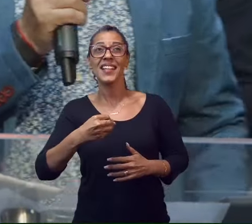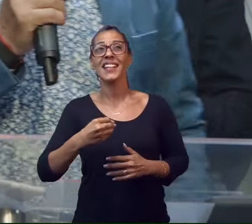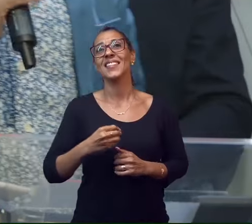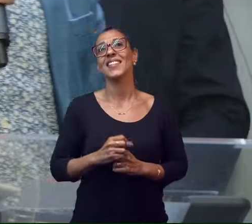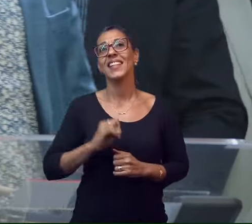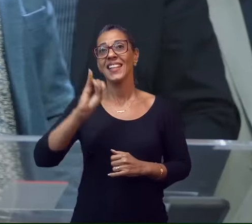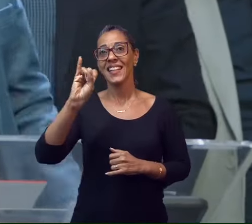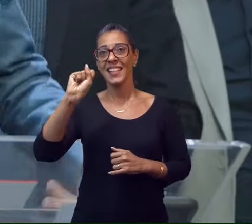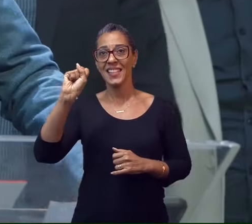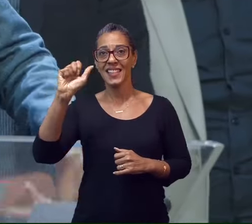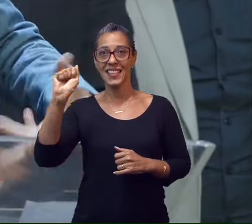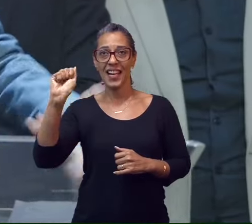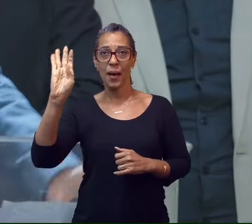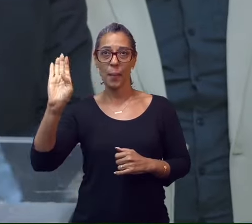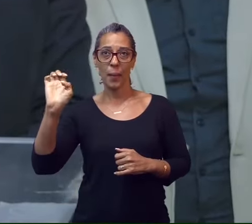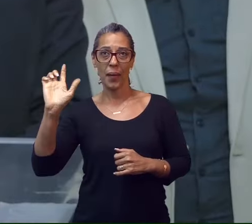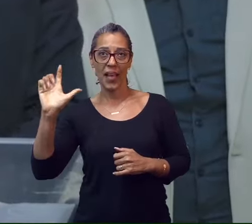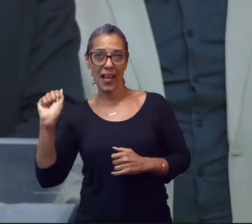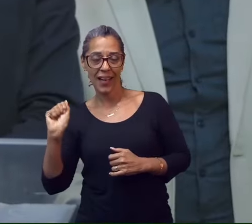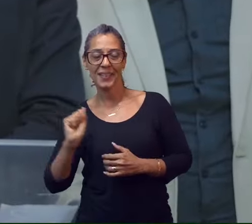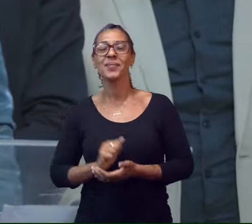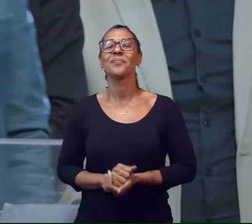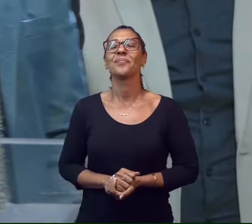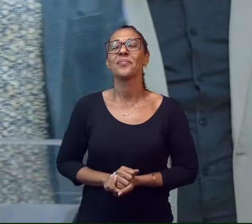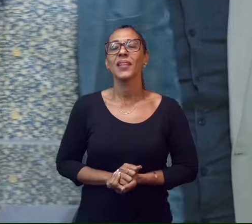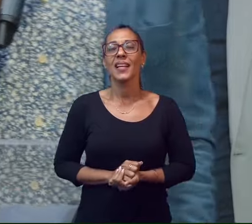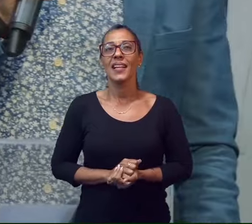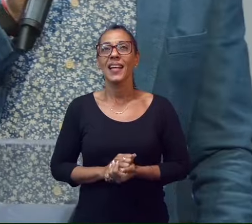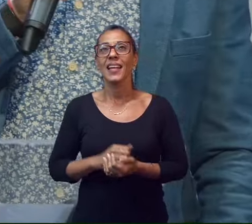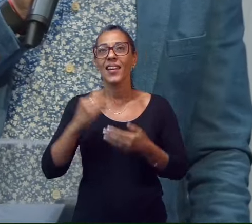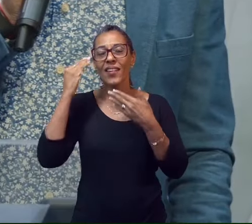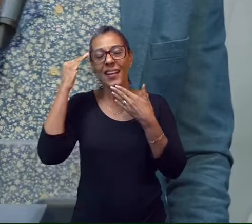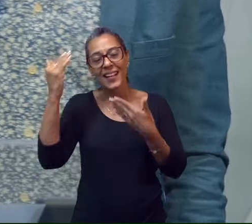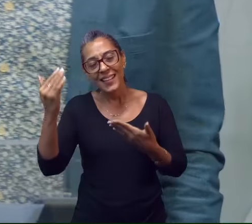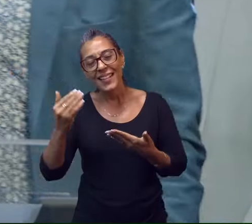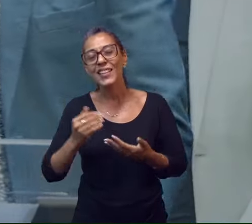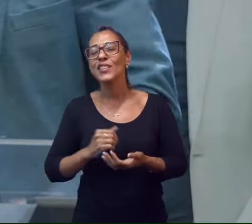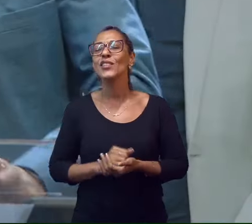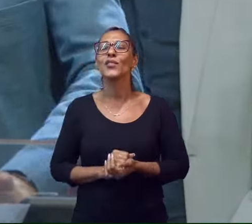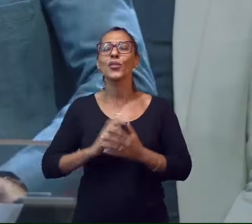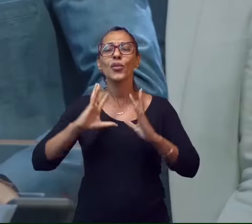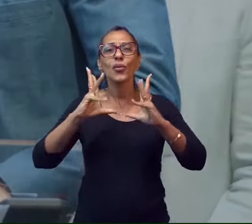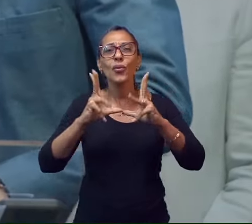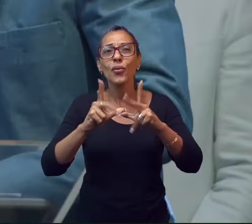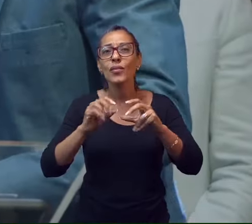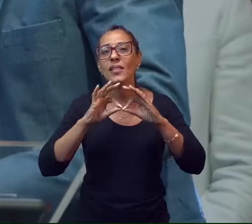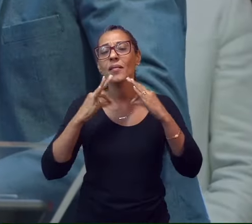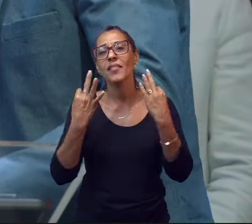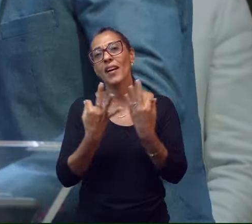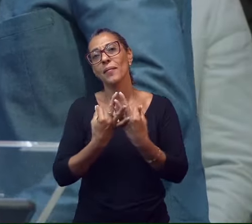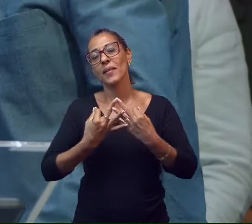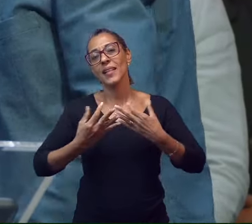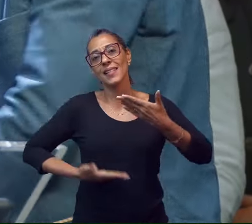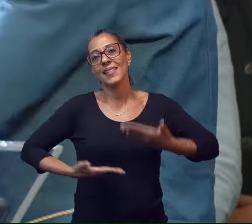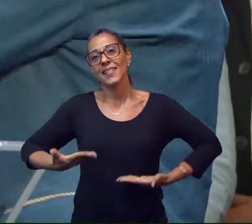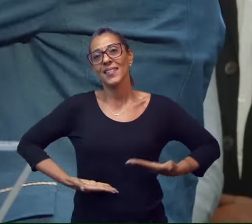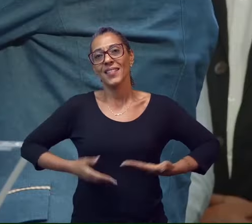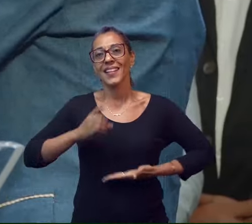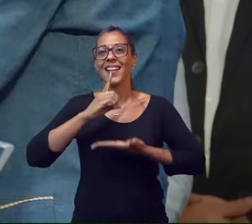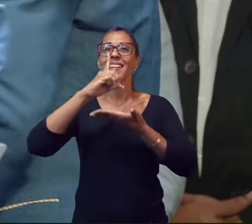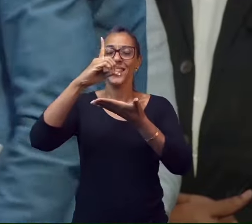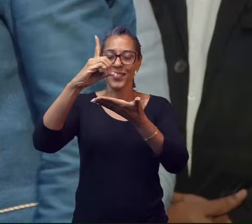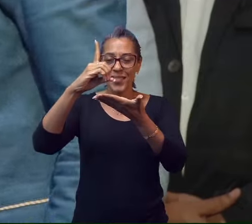estarem no ministérios e a gente vê todos servindo a Deus Eu louvo a Deus por isso